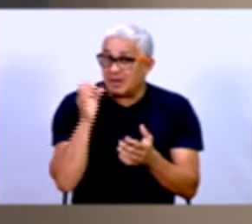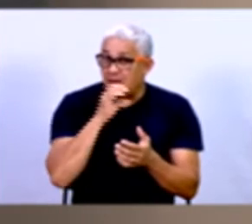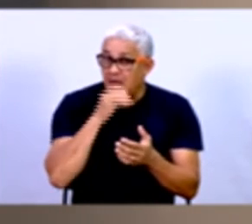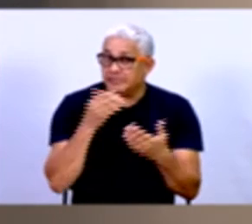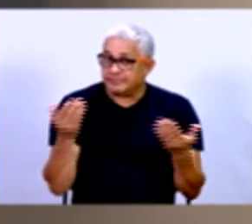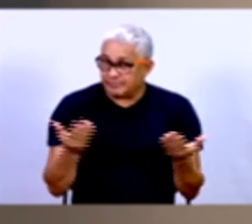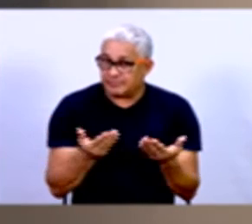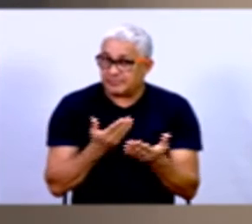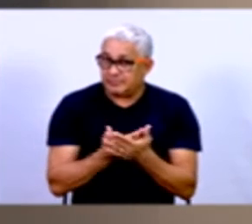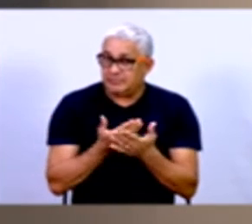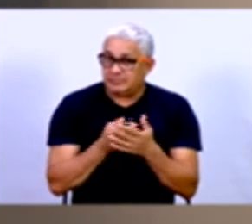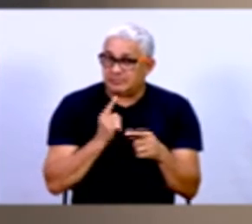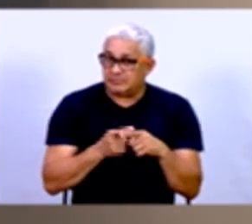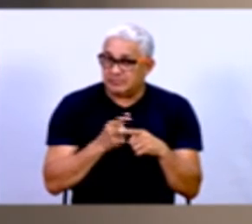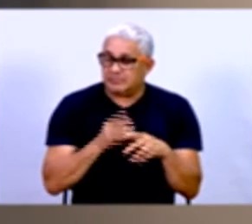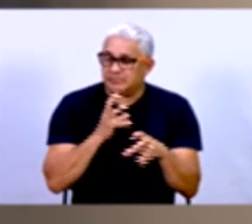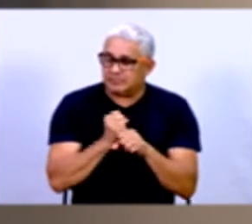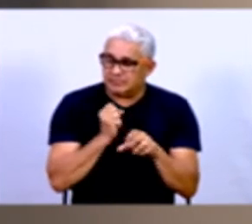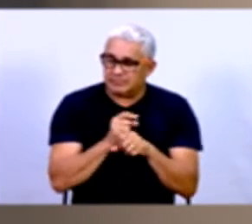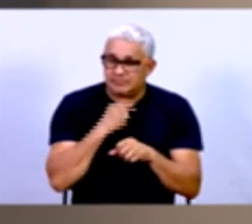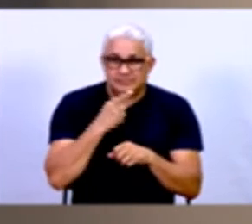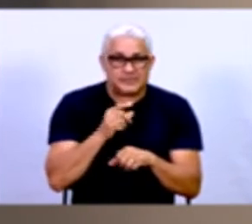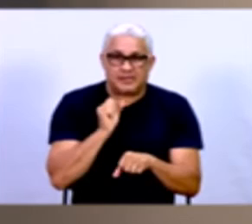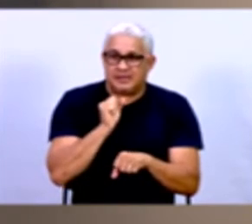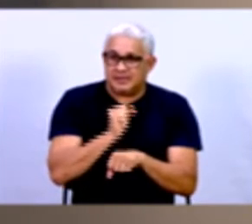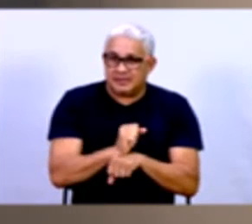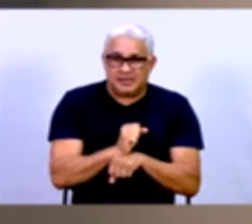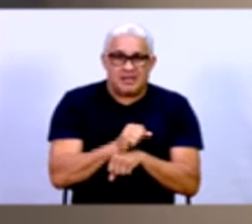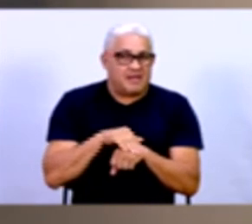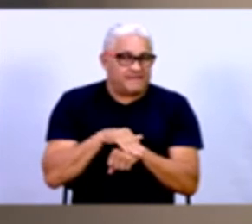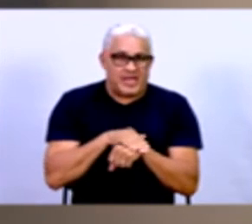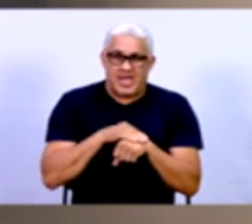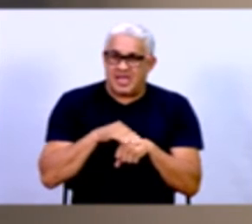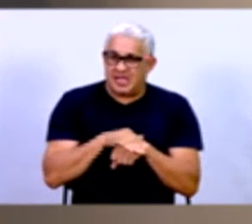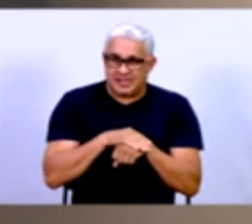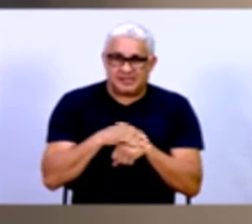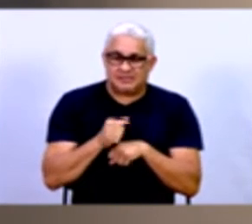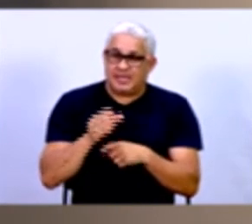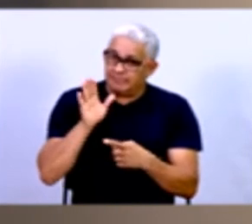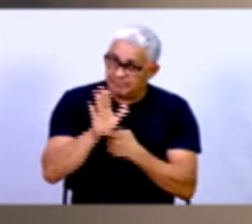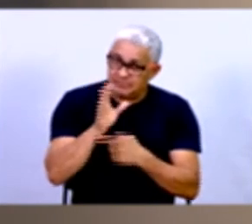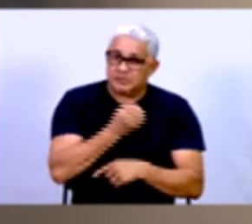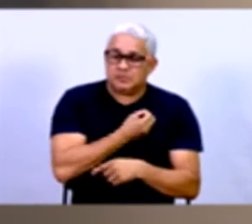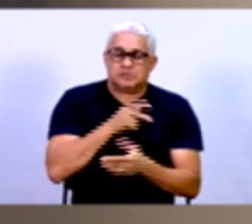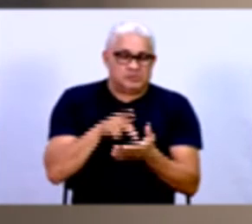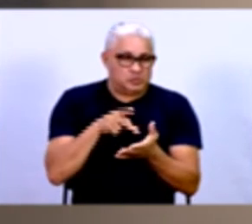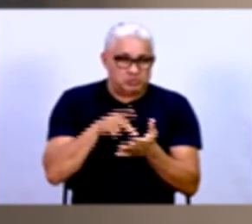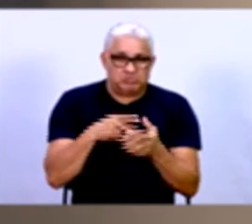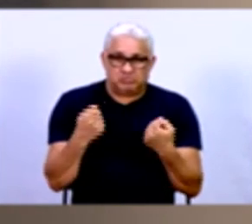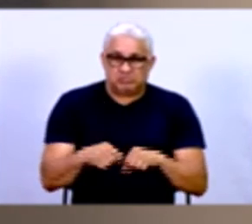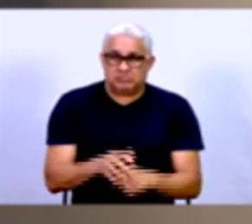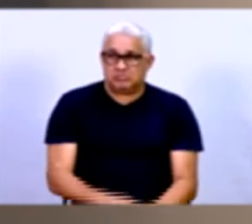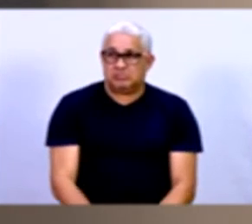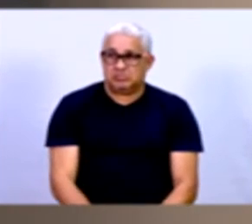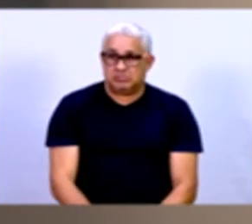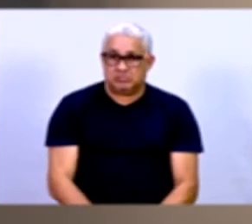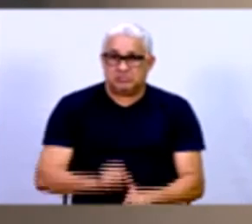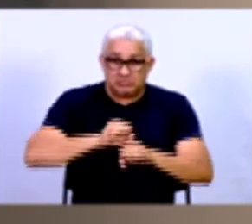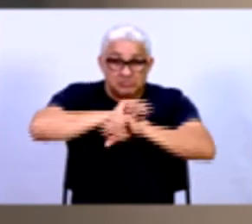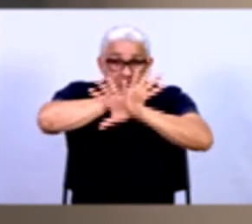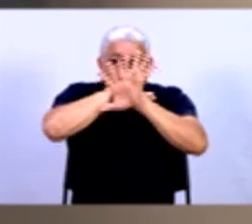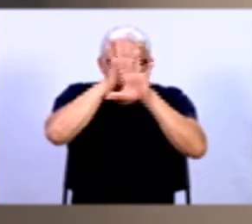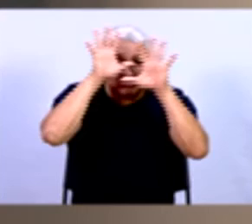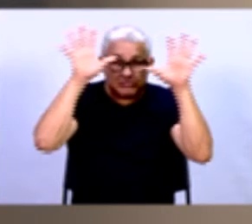hoje mesmo, porque quando a gente envolve cálculo, não dá pra gente ficar conversando muito, a gente tem que mostrar os números mesmo, né? Mas assim, que fique bem